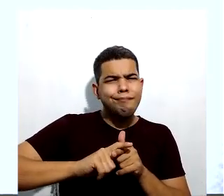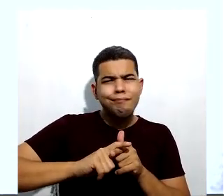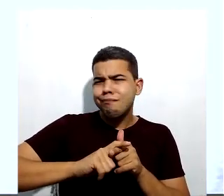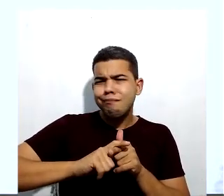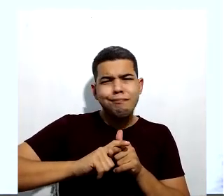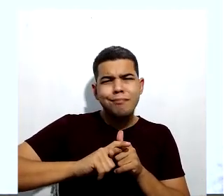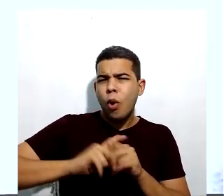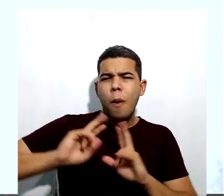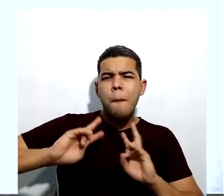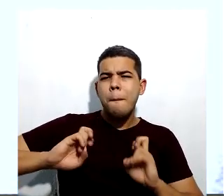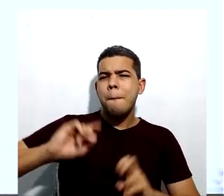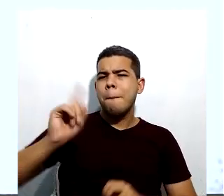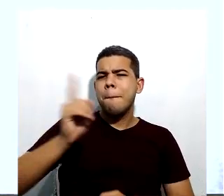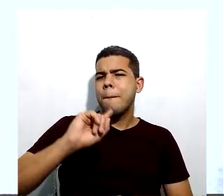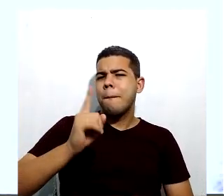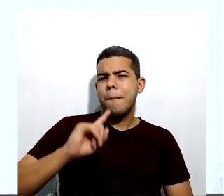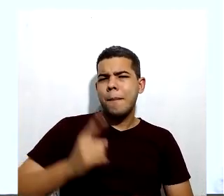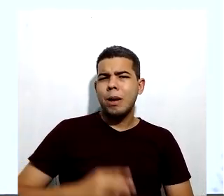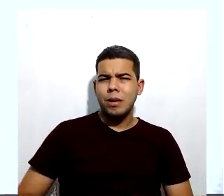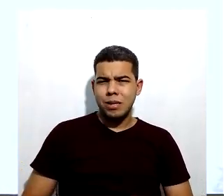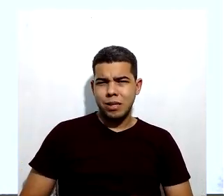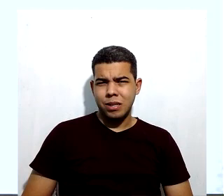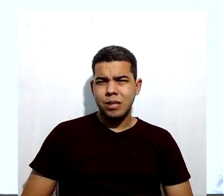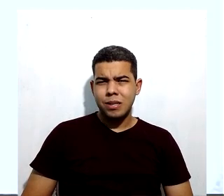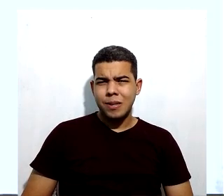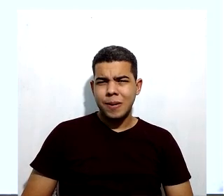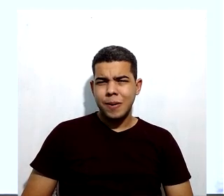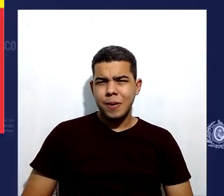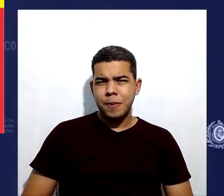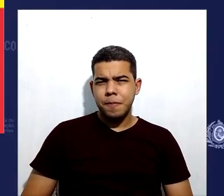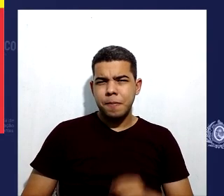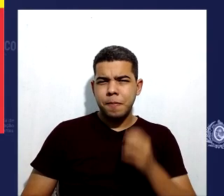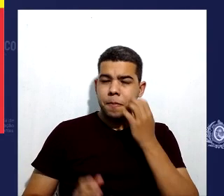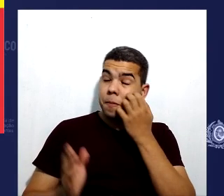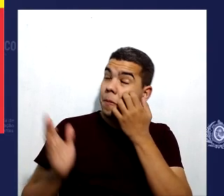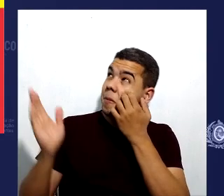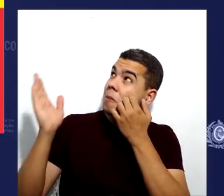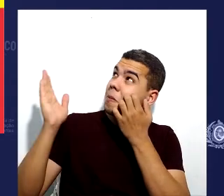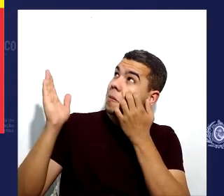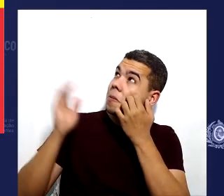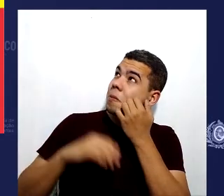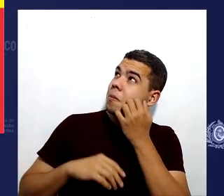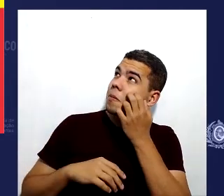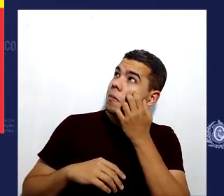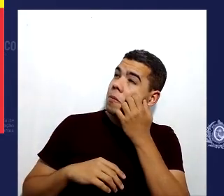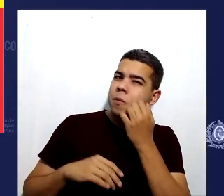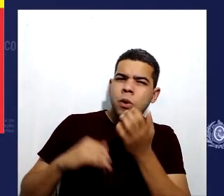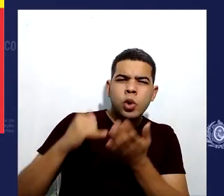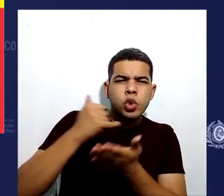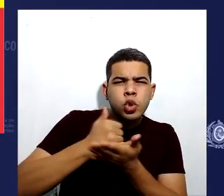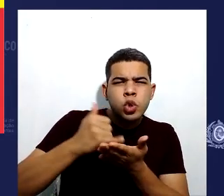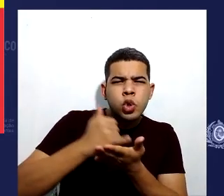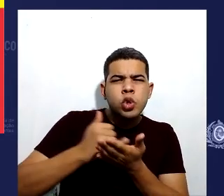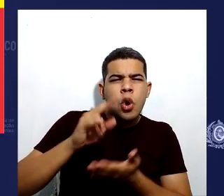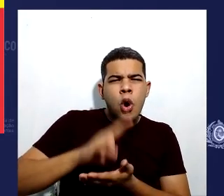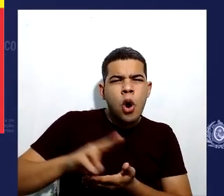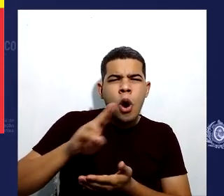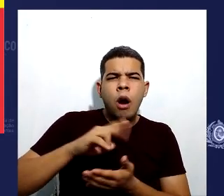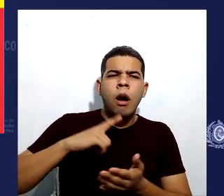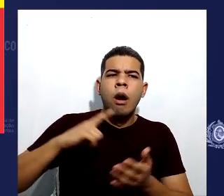que são nocivos para a sua própria saúde. Então, o uso de drogas ele vai